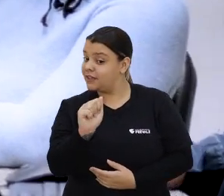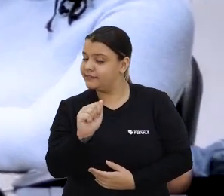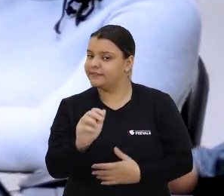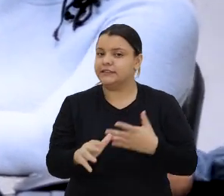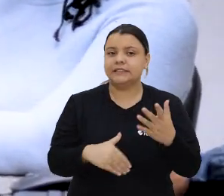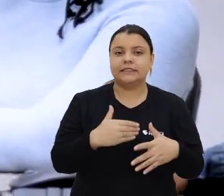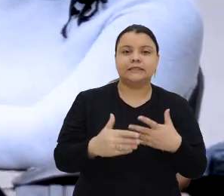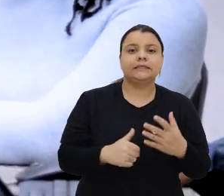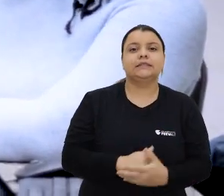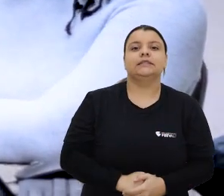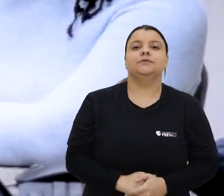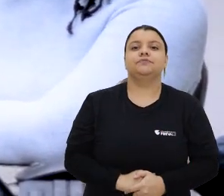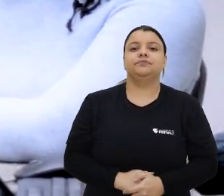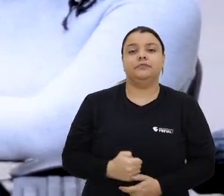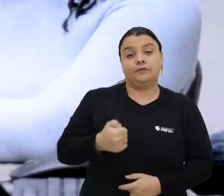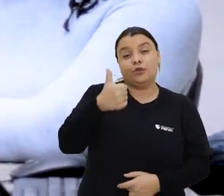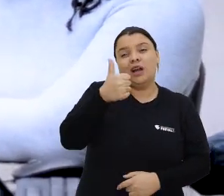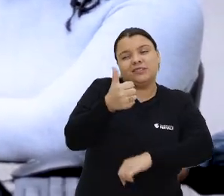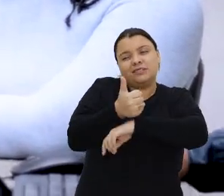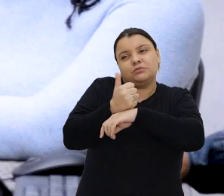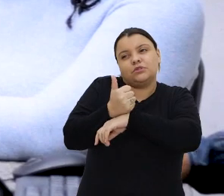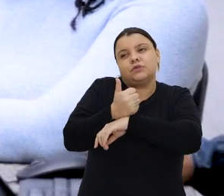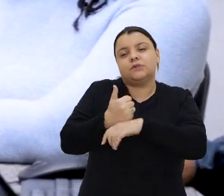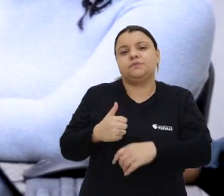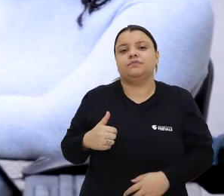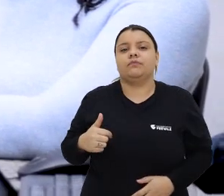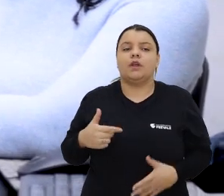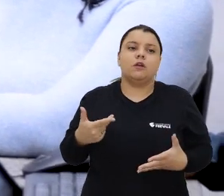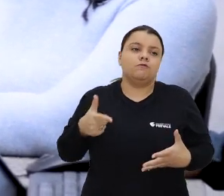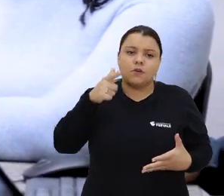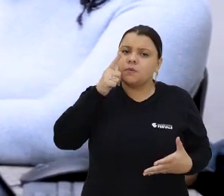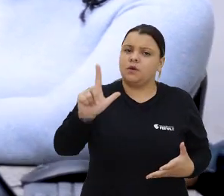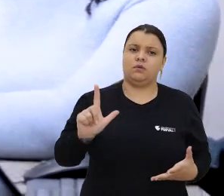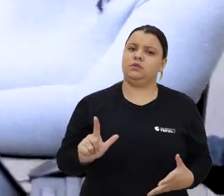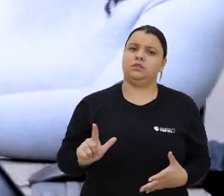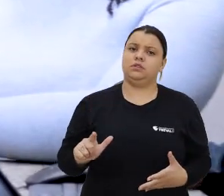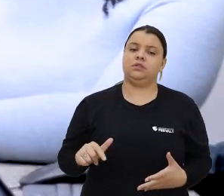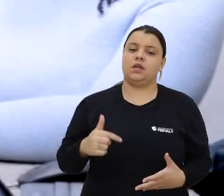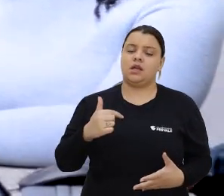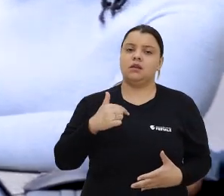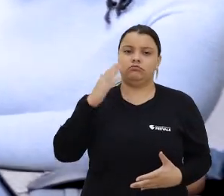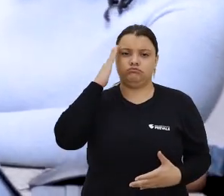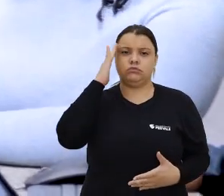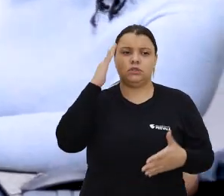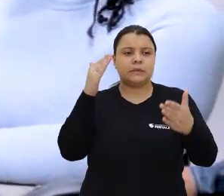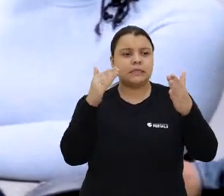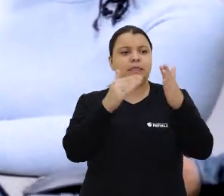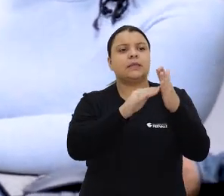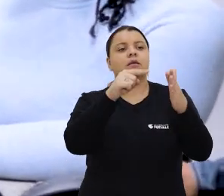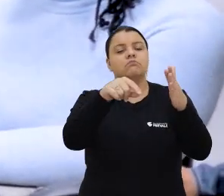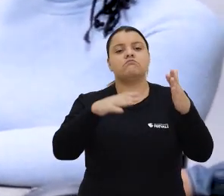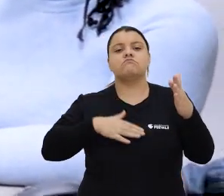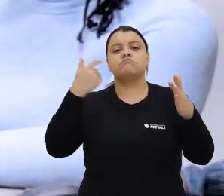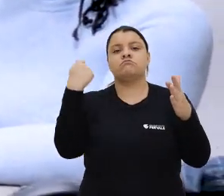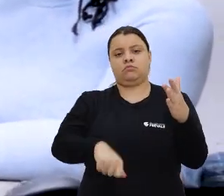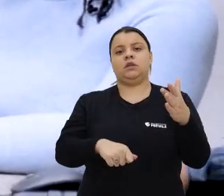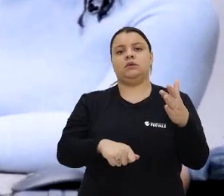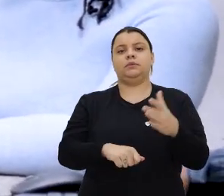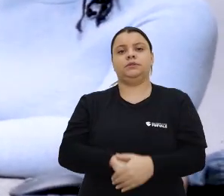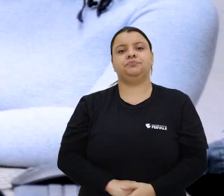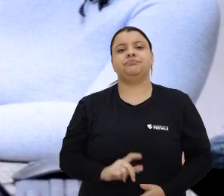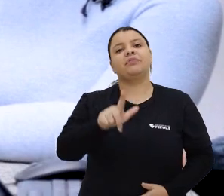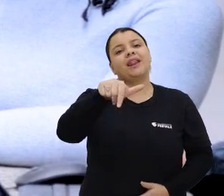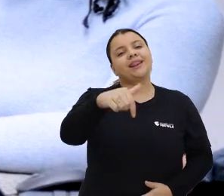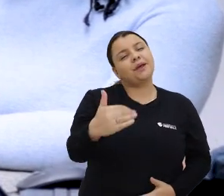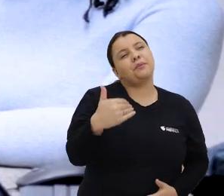E para mim foi a maior conquista, porque até ali eu sabia que eu poderia ir pela minha capacidade. Depois dali